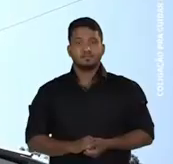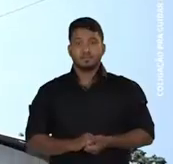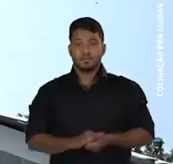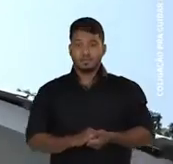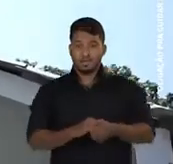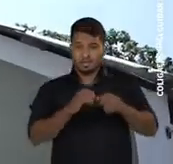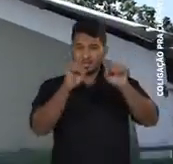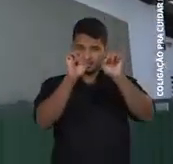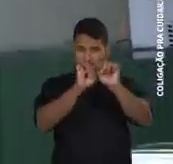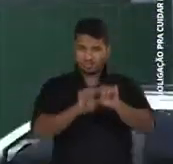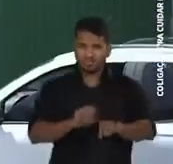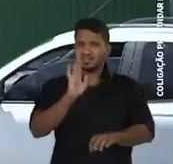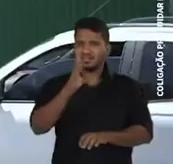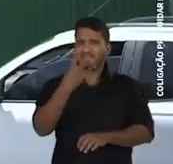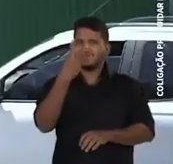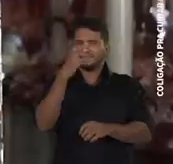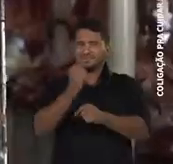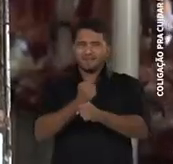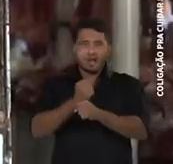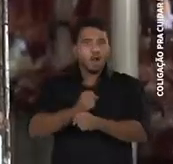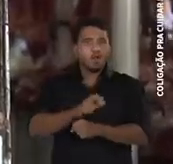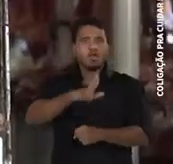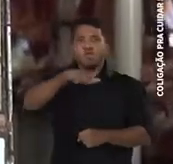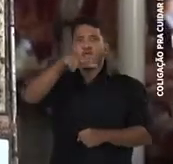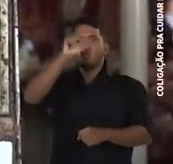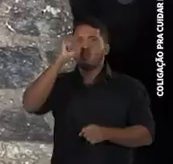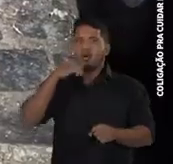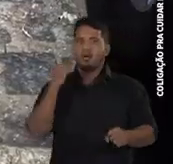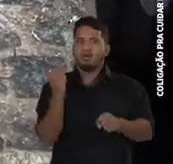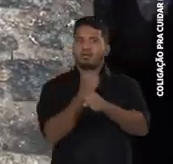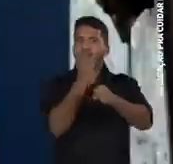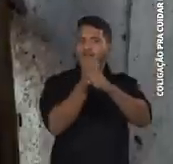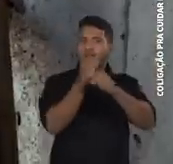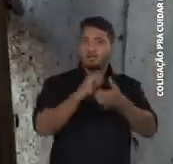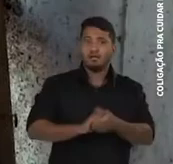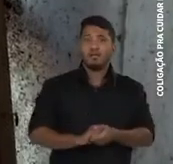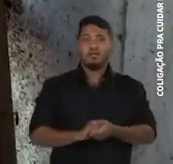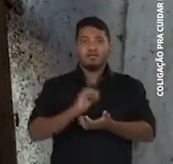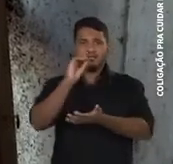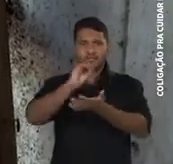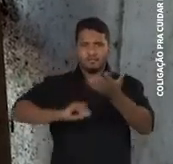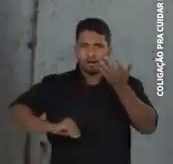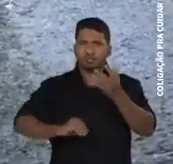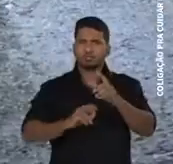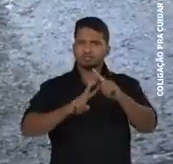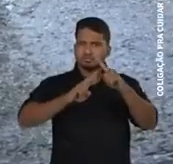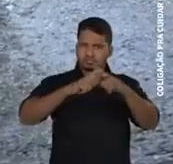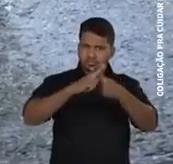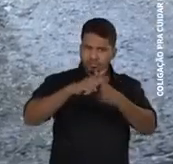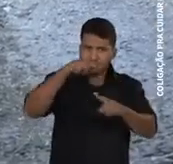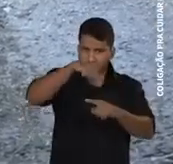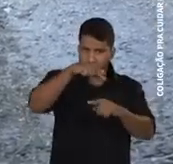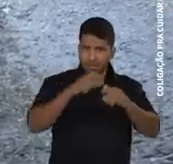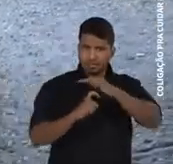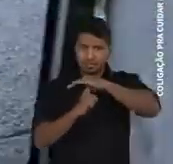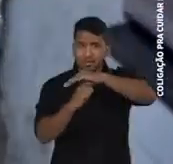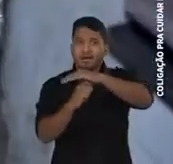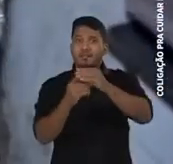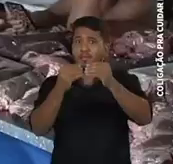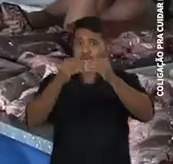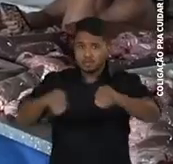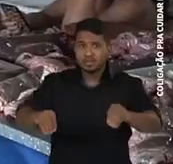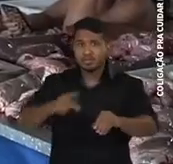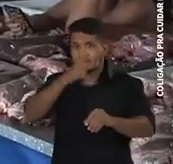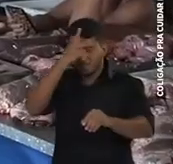a estrutura de mais de 30 anos nunca passou por uma grande reforma a falta de manutenção do mercado